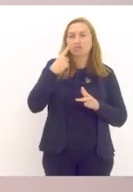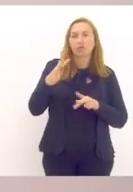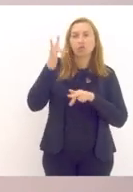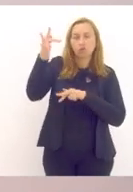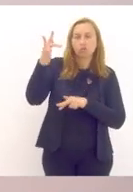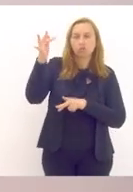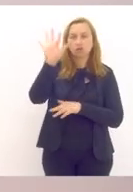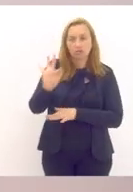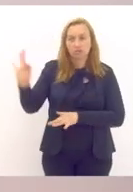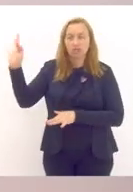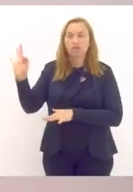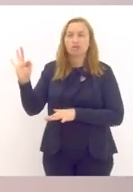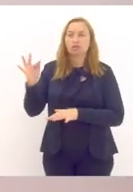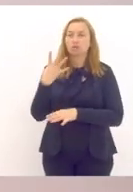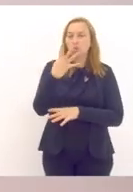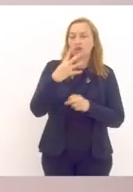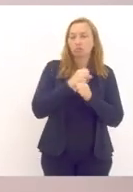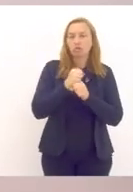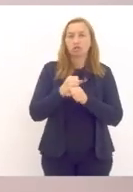federação nos próximos 4 anos.